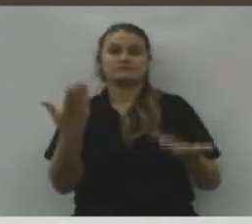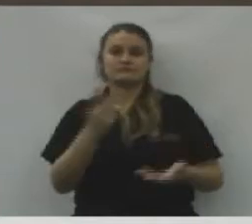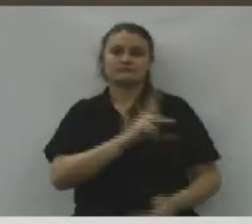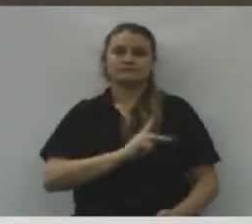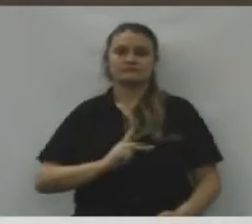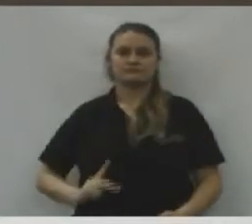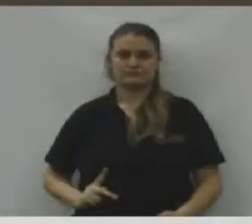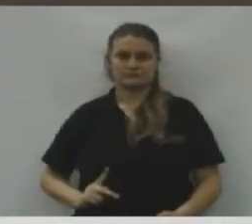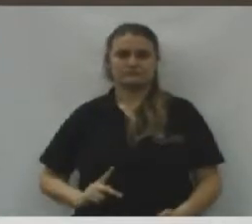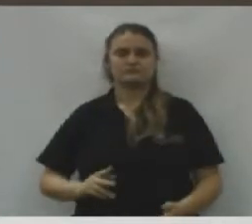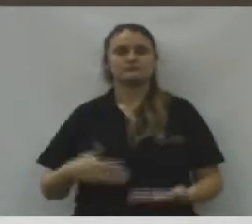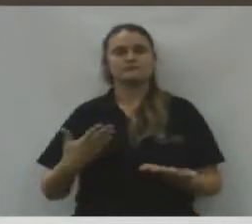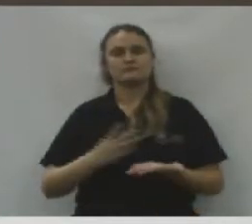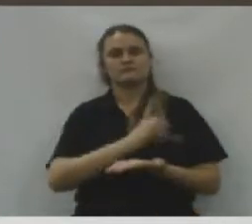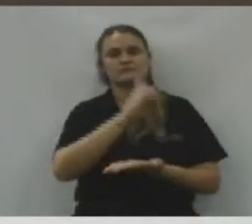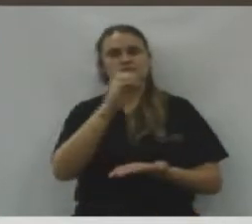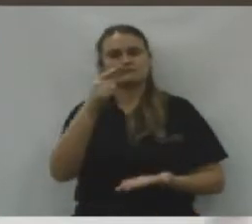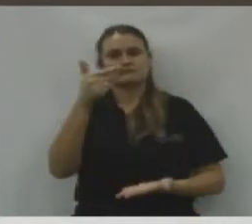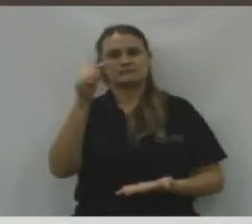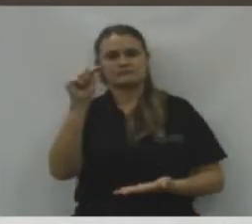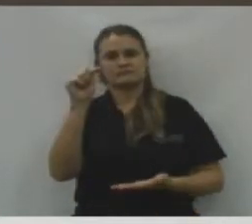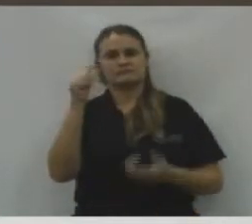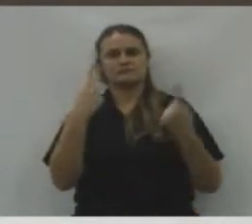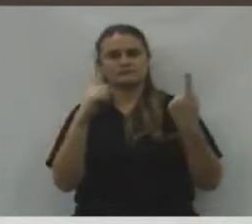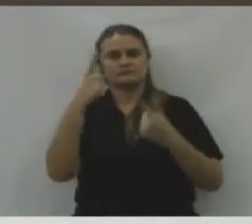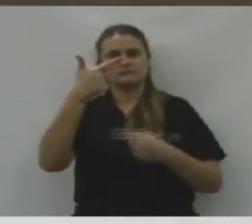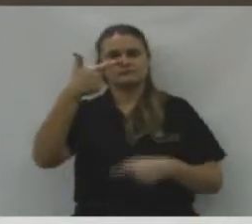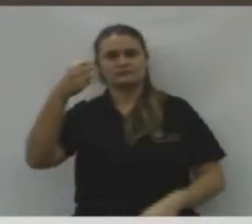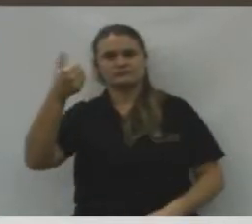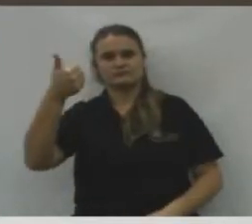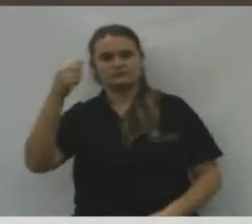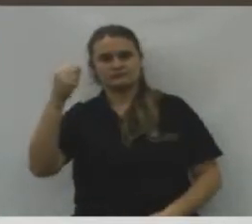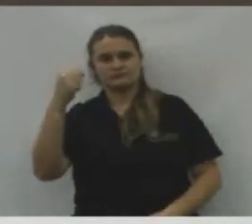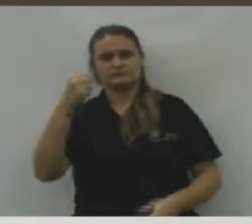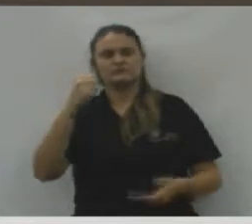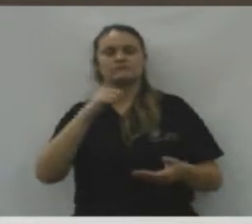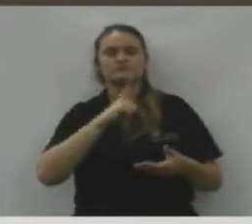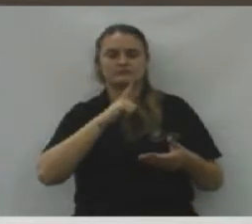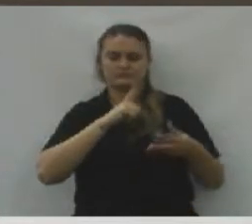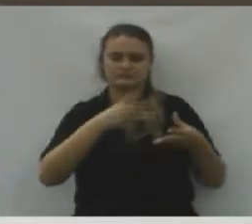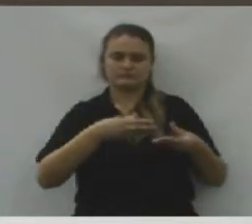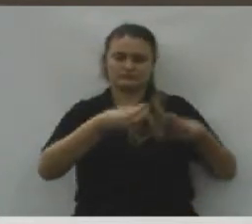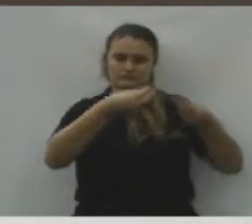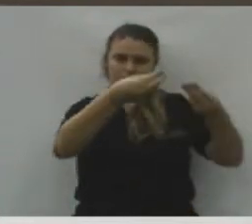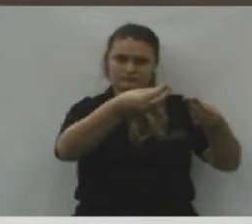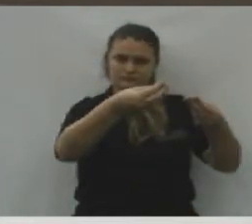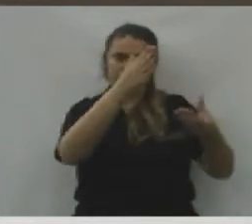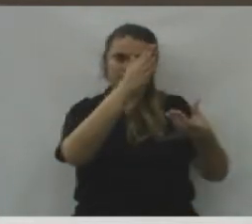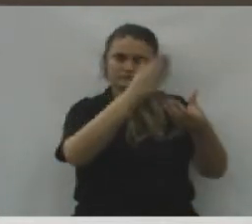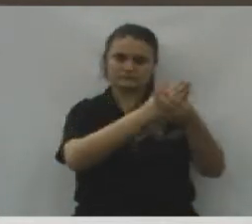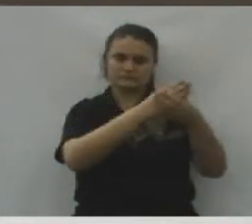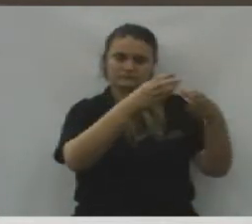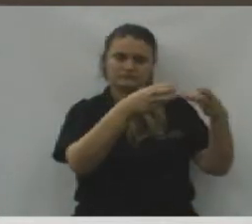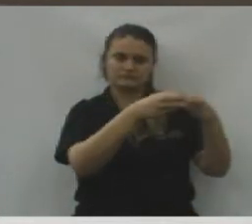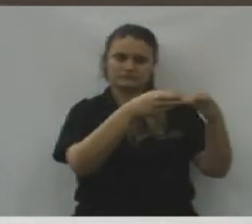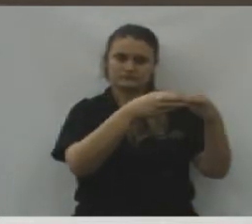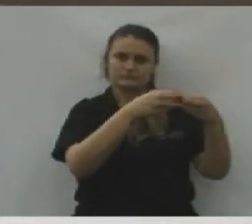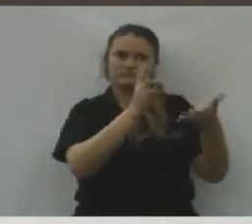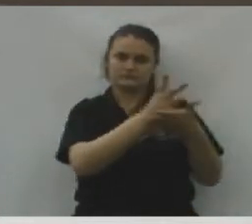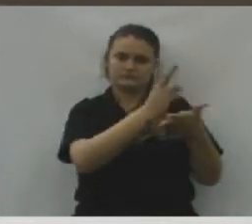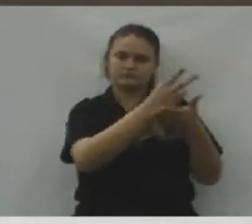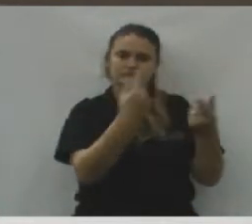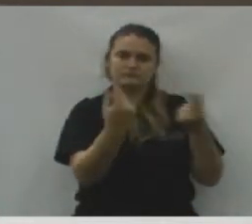2015. Iniciar a partir do dia 27 de fevereiro de 2018, encaminha o processo à Comissão Permanente